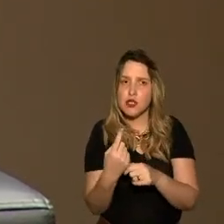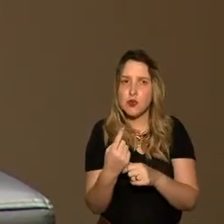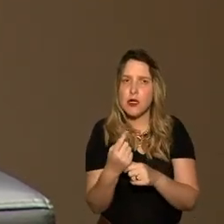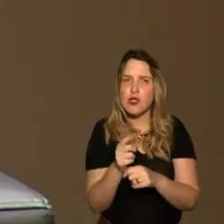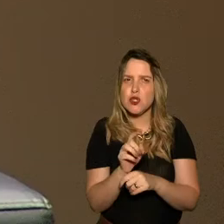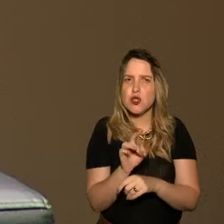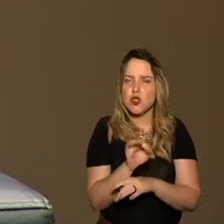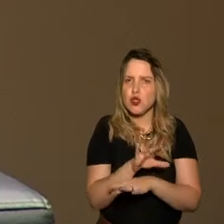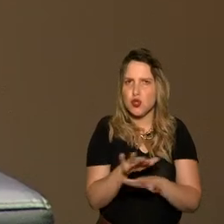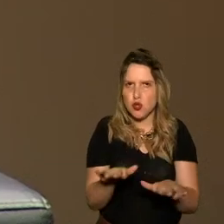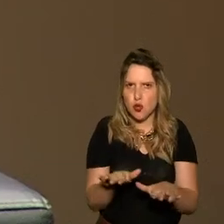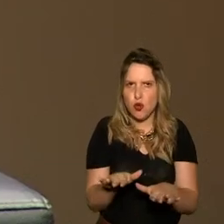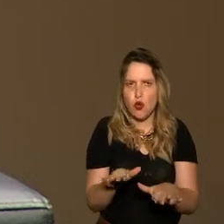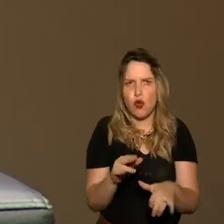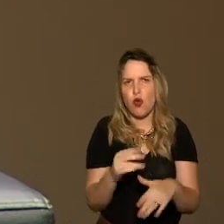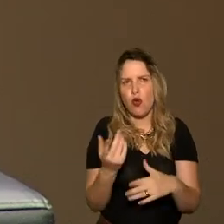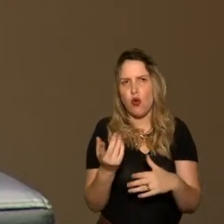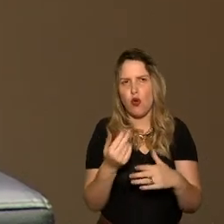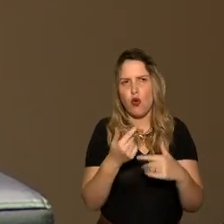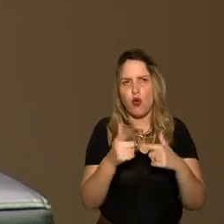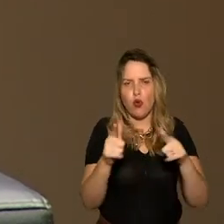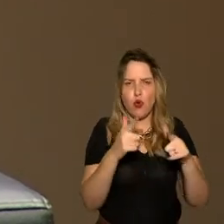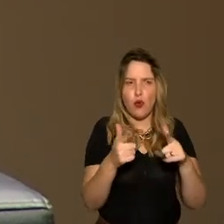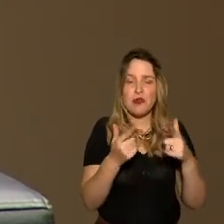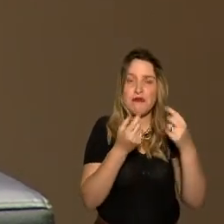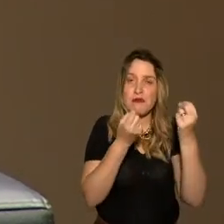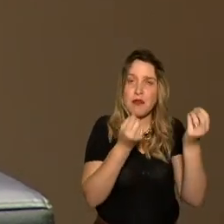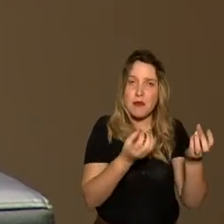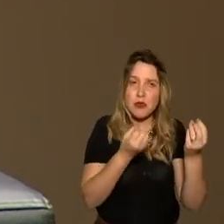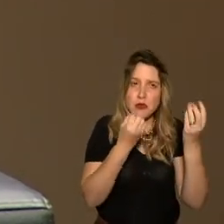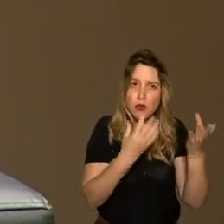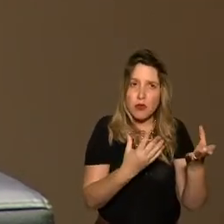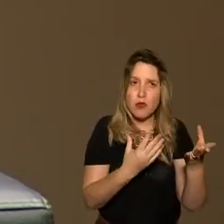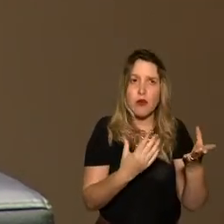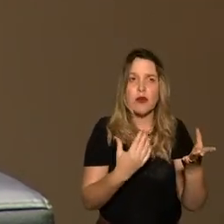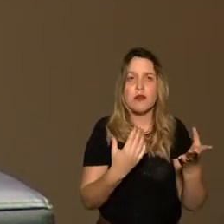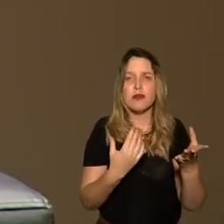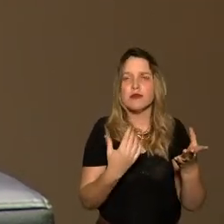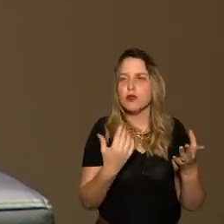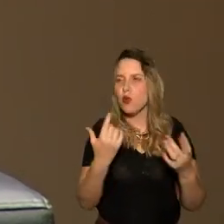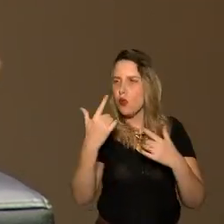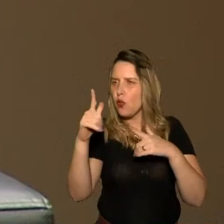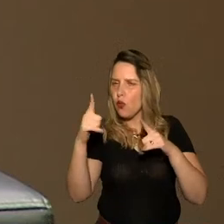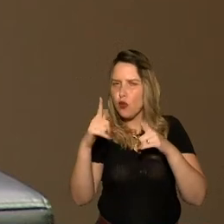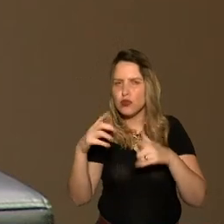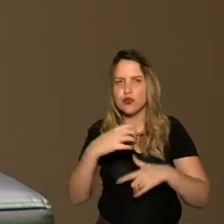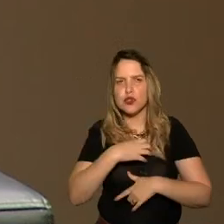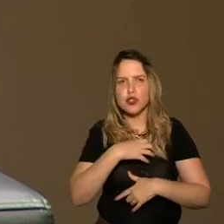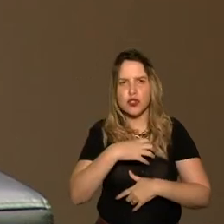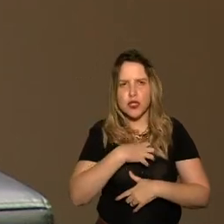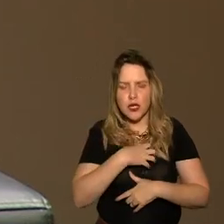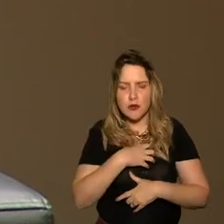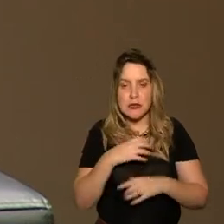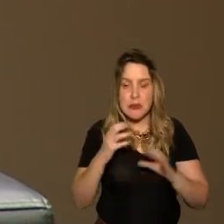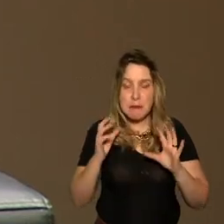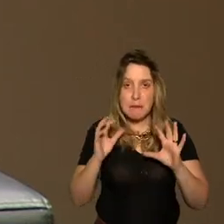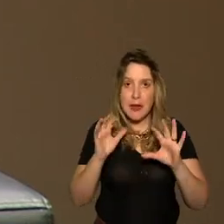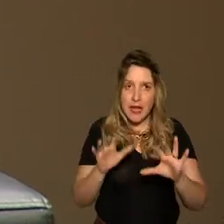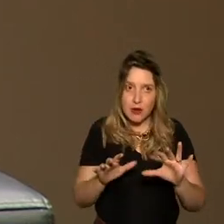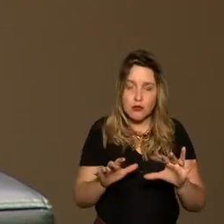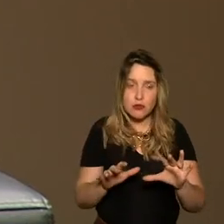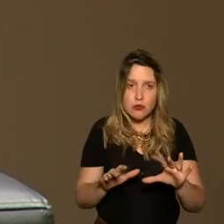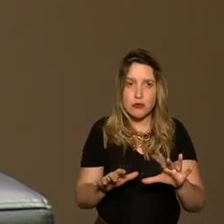só promove informações cursos capacitações entendeu para os professores das